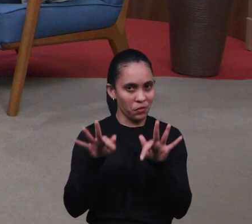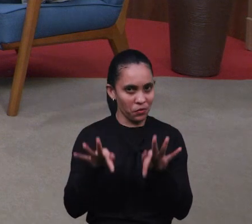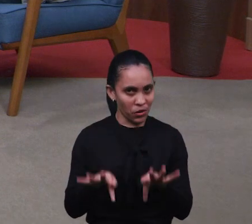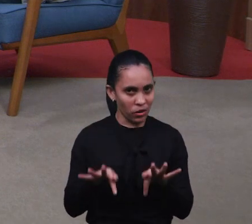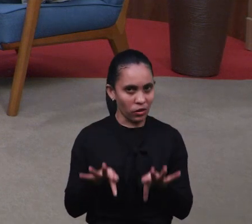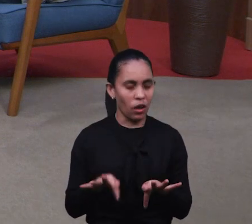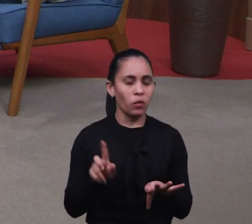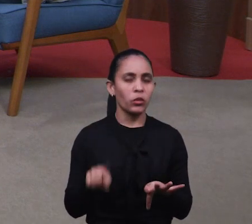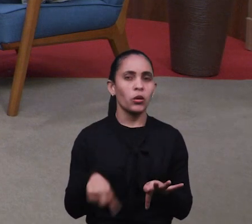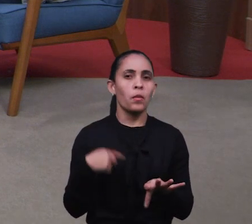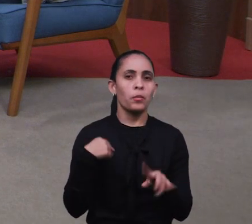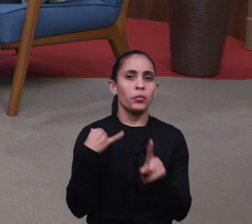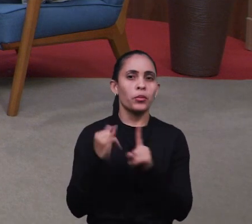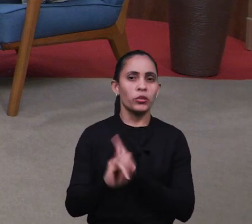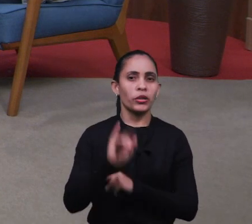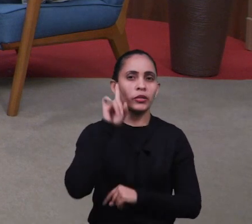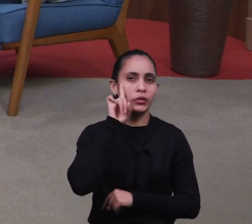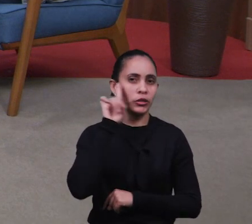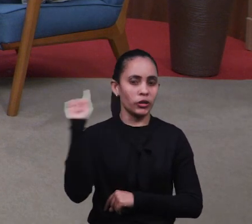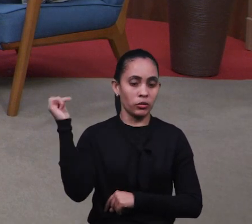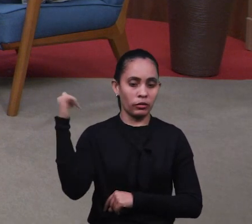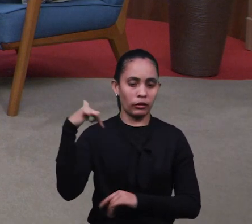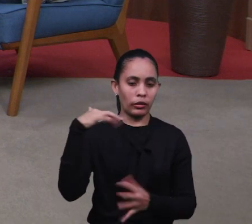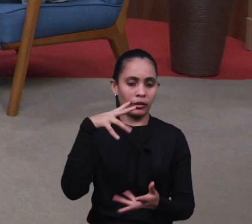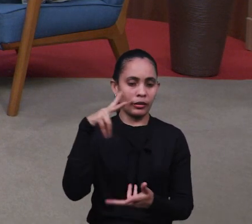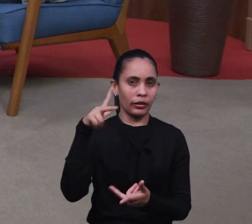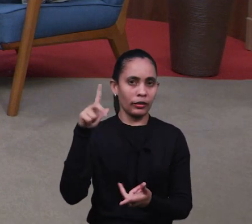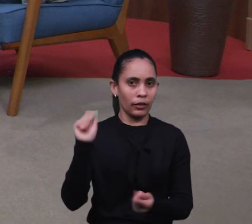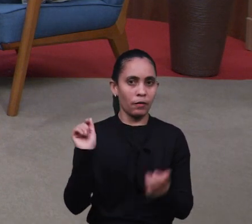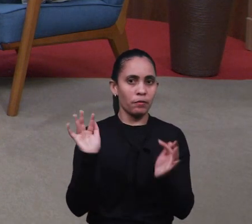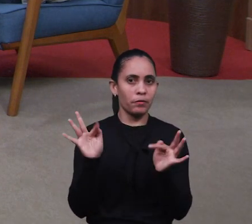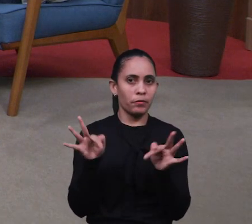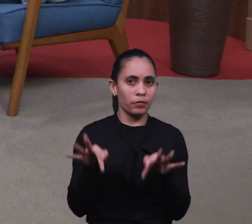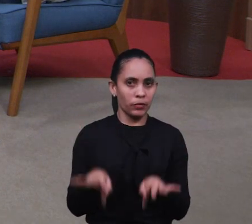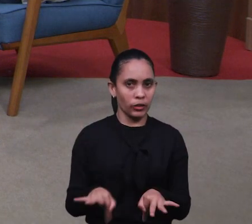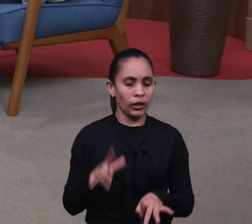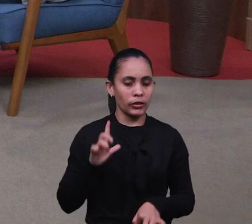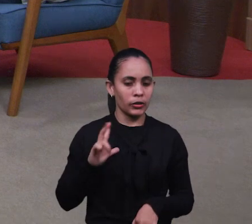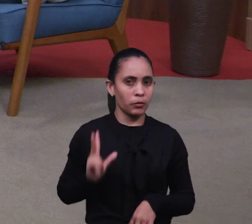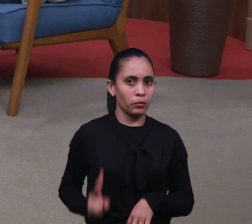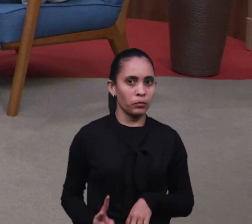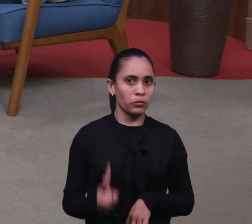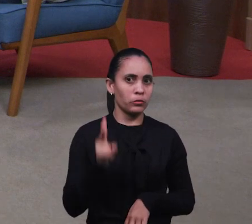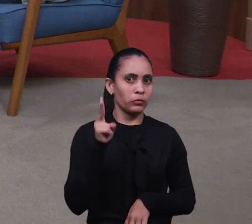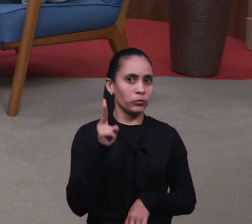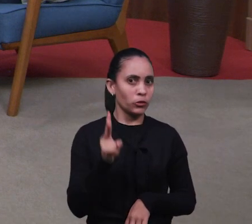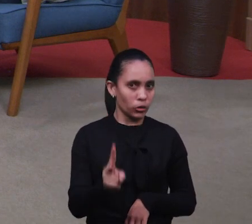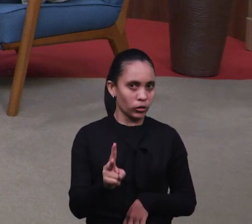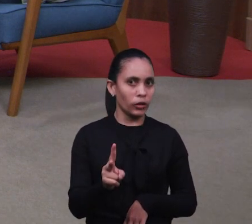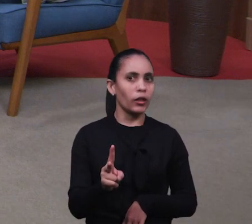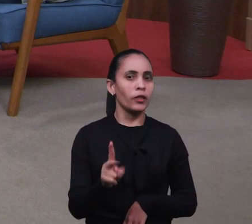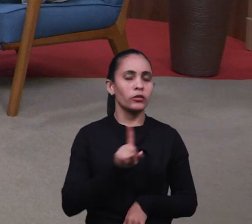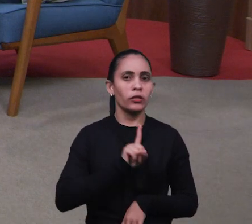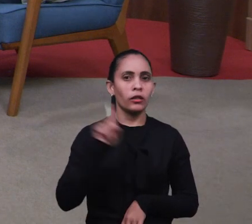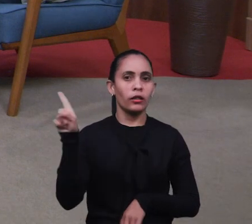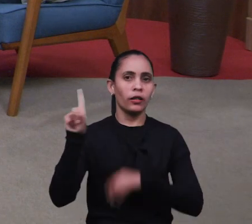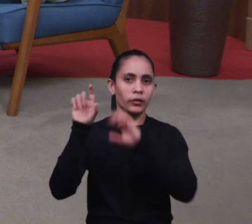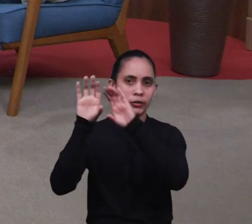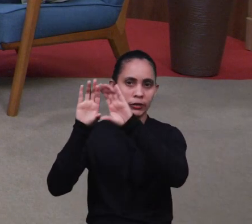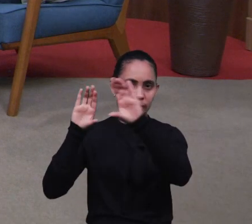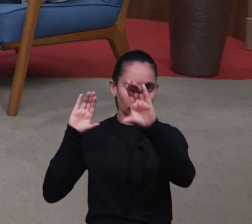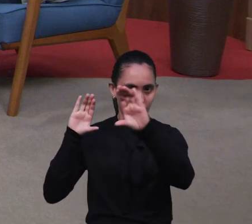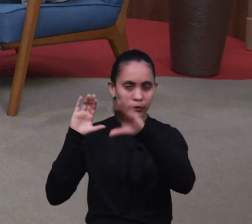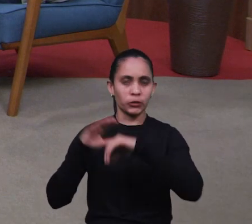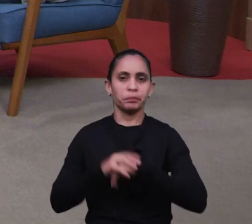que o projeto de Deus aqui na terra, ele se encerra para dar continuidade, né, para que seja continuado na eternidade.